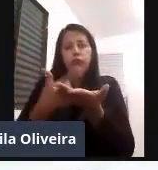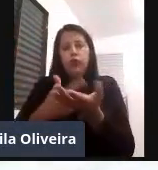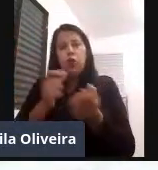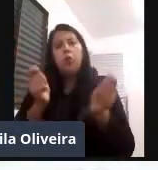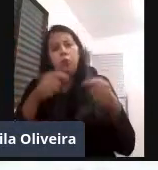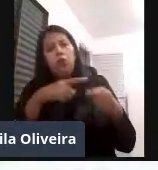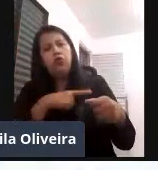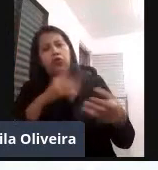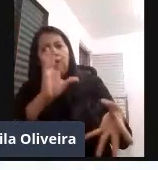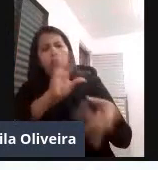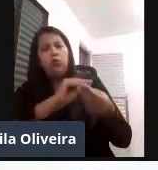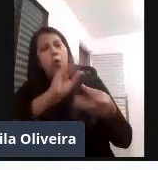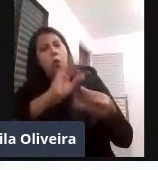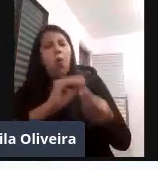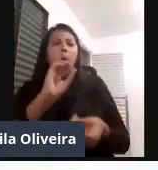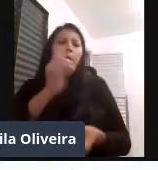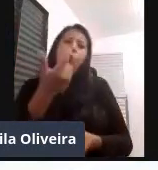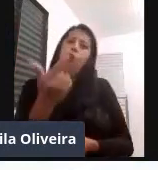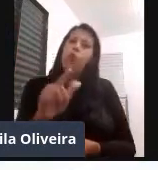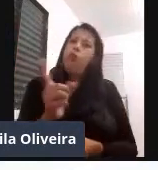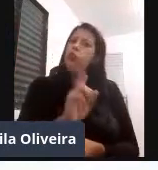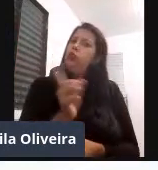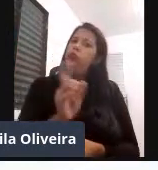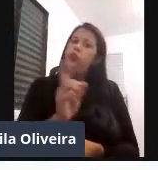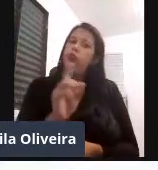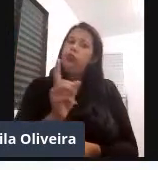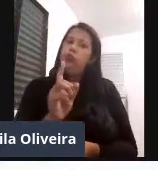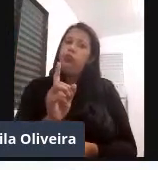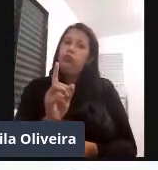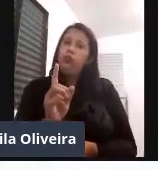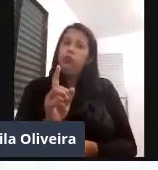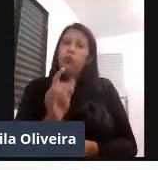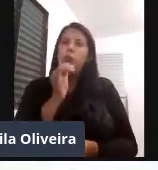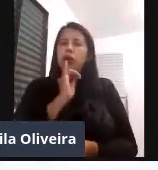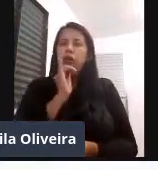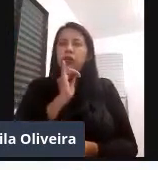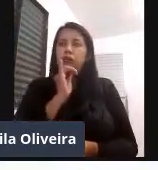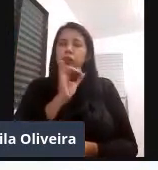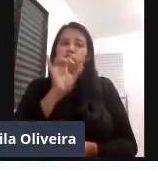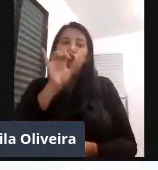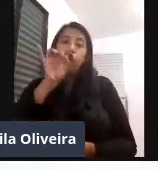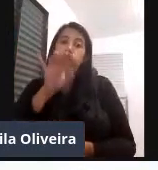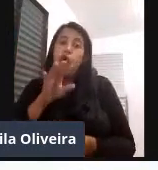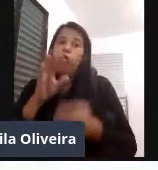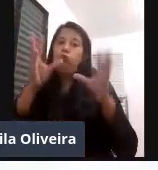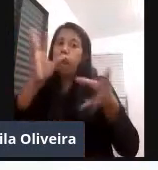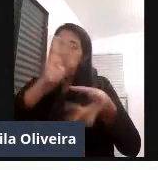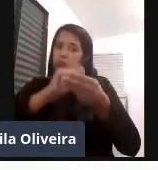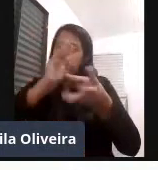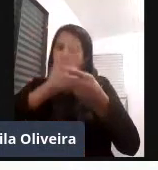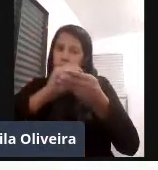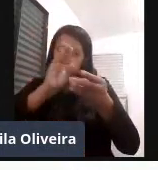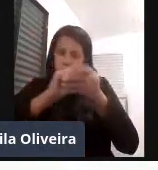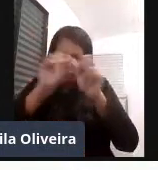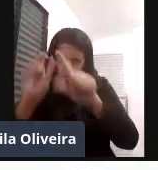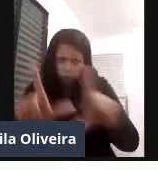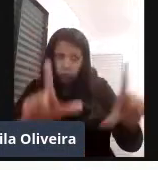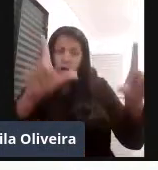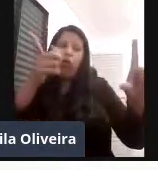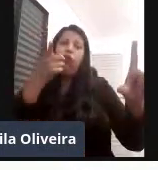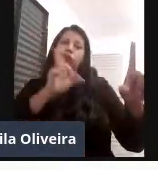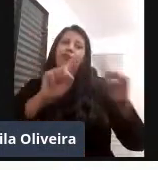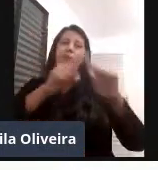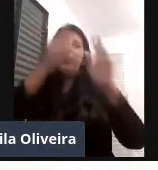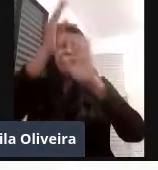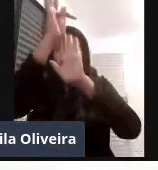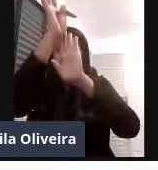os resumos, mas você não acessa o texto completo em si. Já as bases de dados